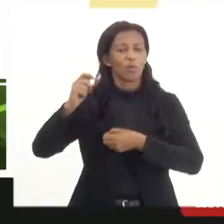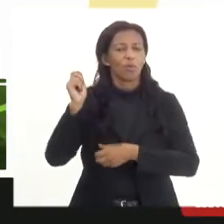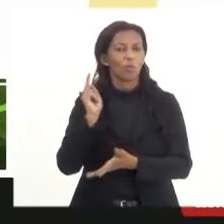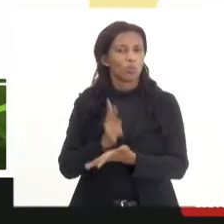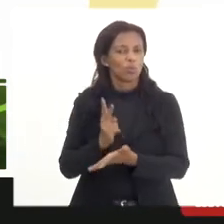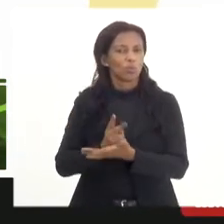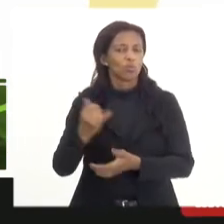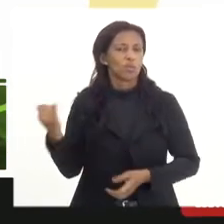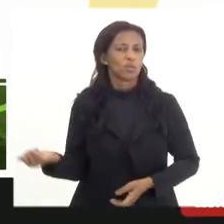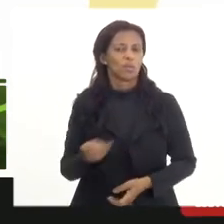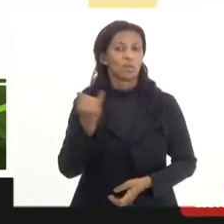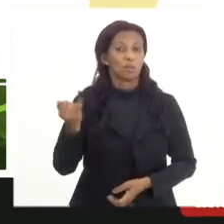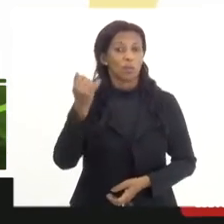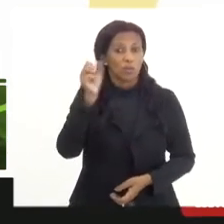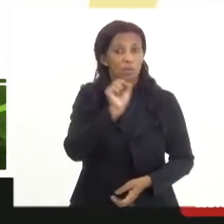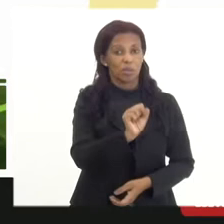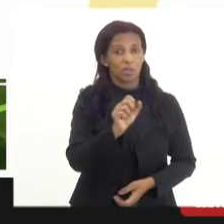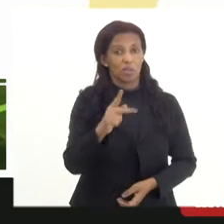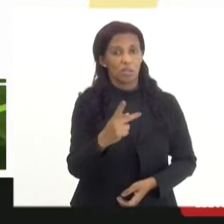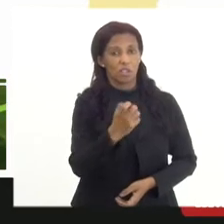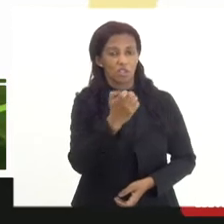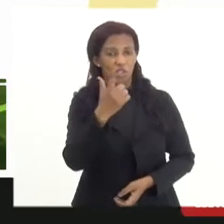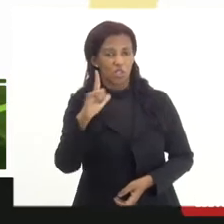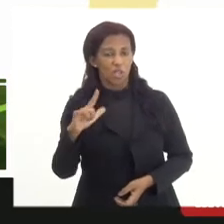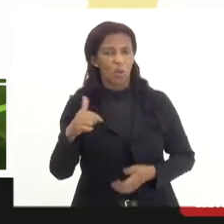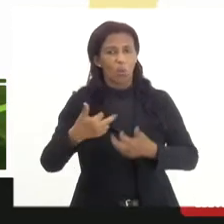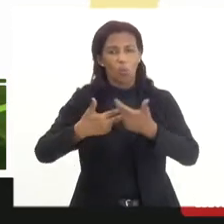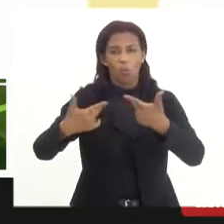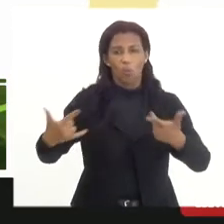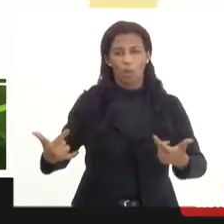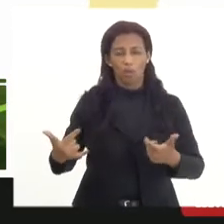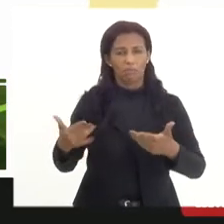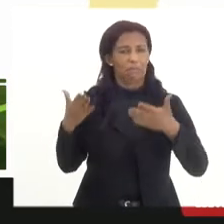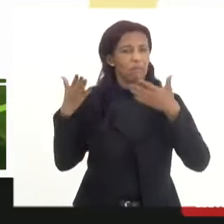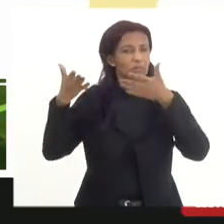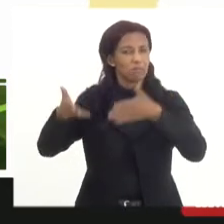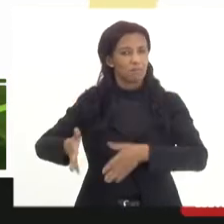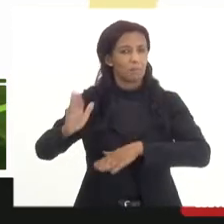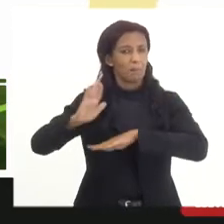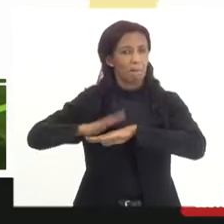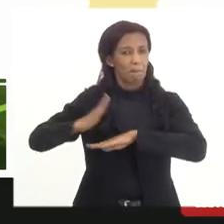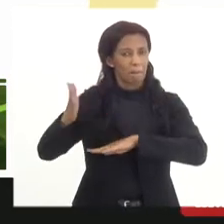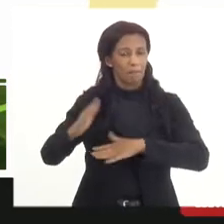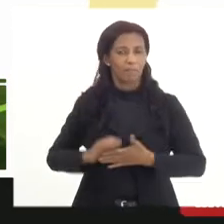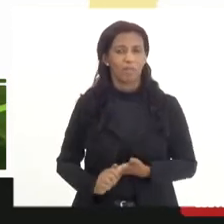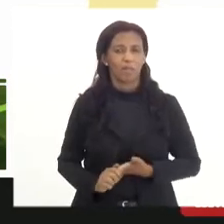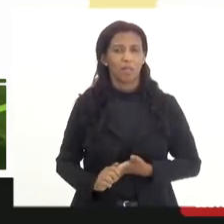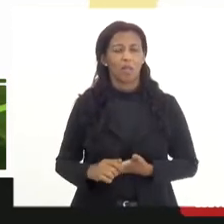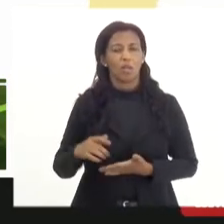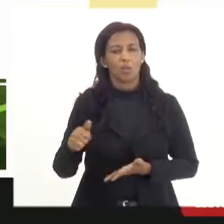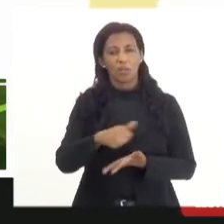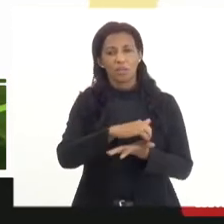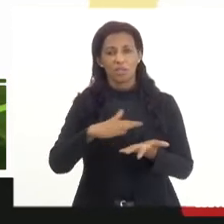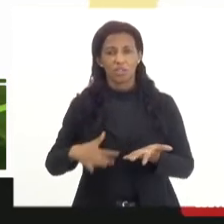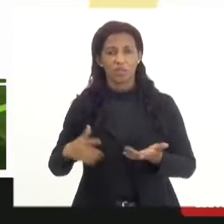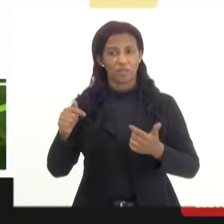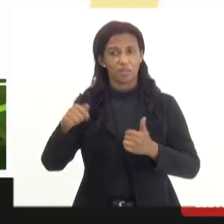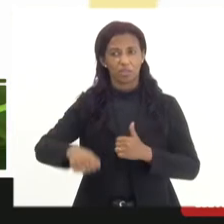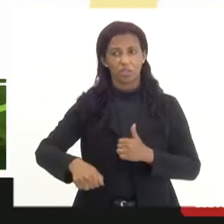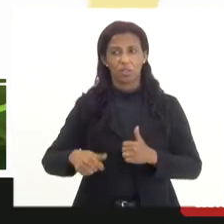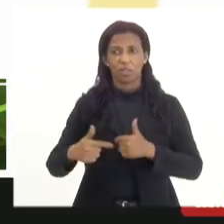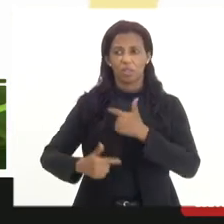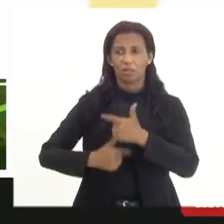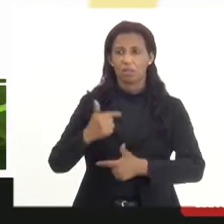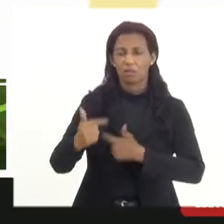para a Shell, focando em alta qualidade e eficiência cada vez mais. Nossas atividades aqui no segmento de upstream